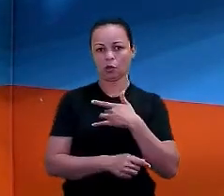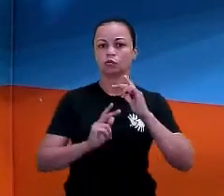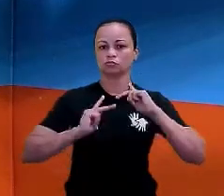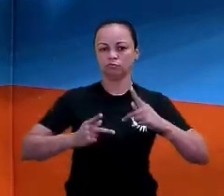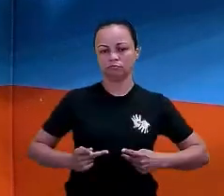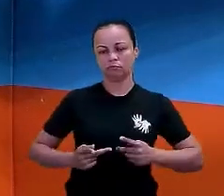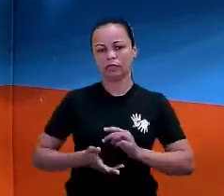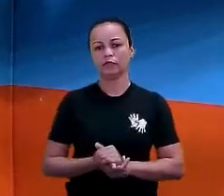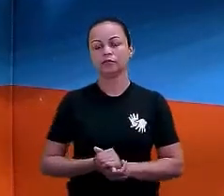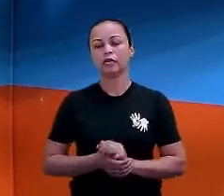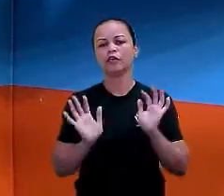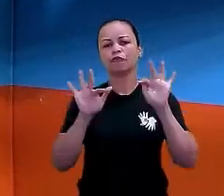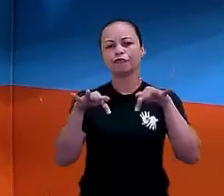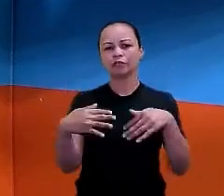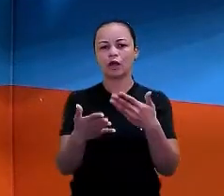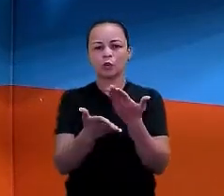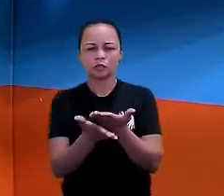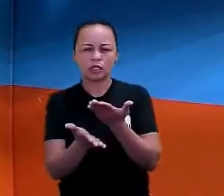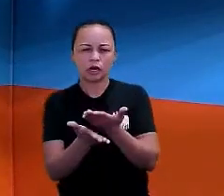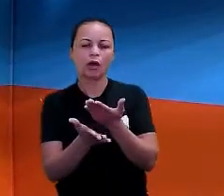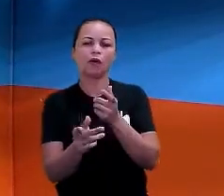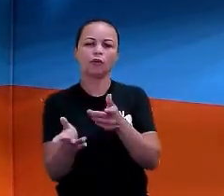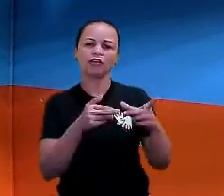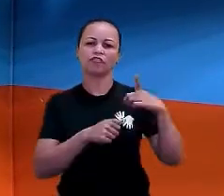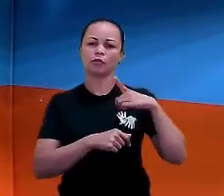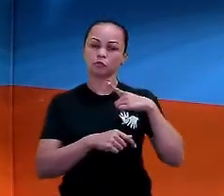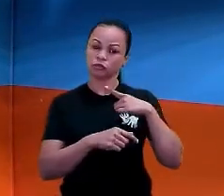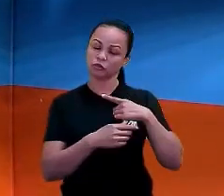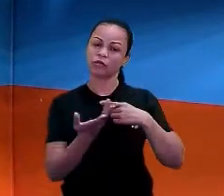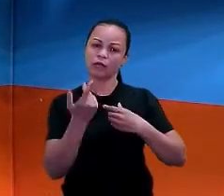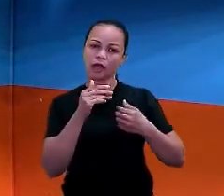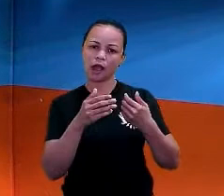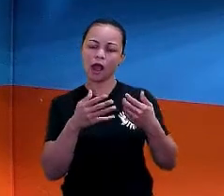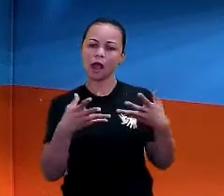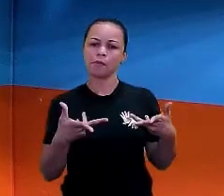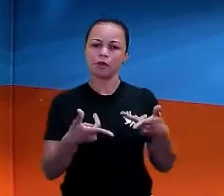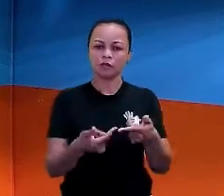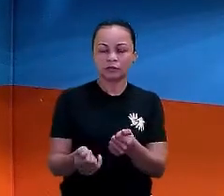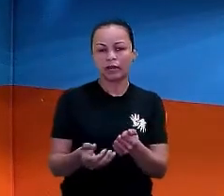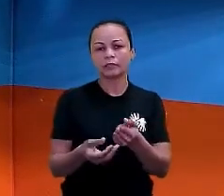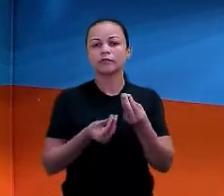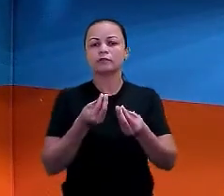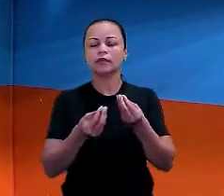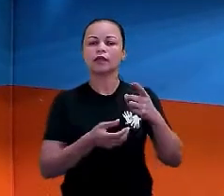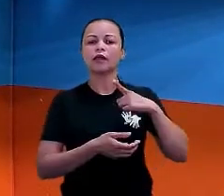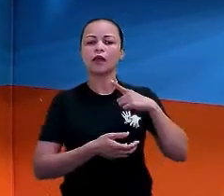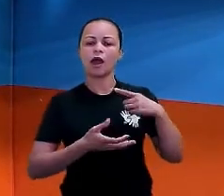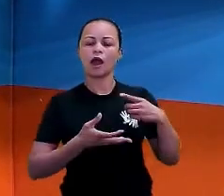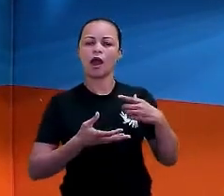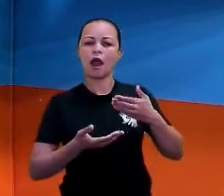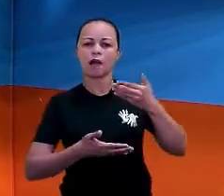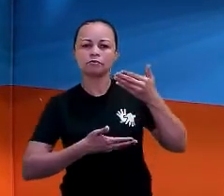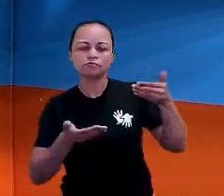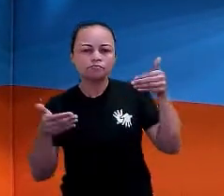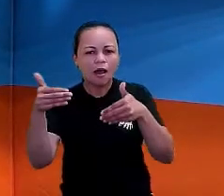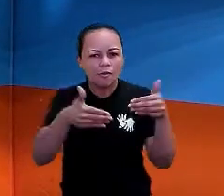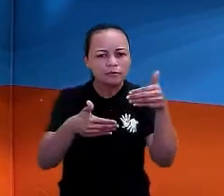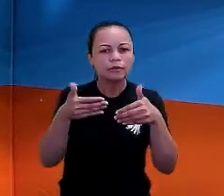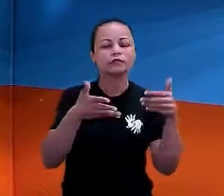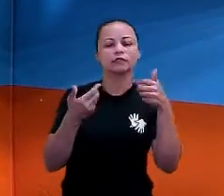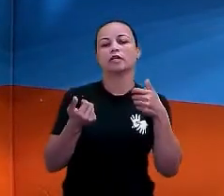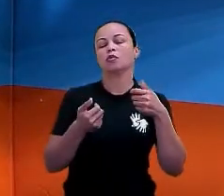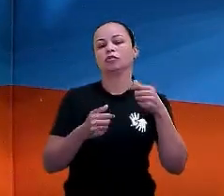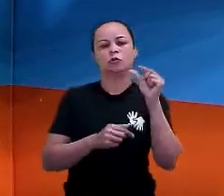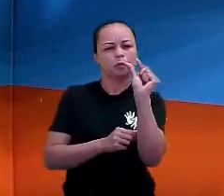ao final da nossa aula, adquirir a habilidade de verificar, a participação de tais